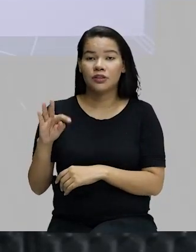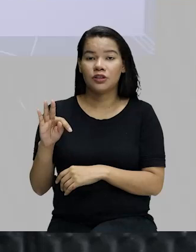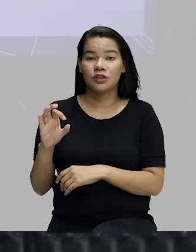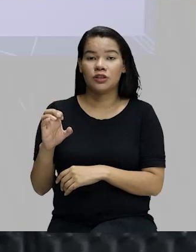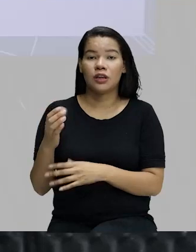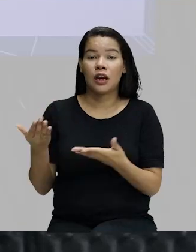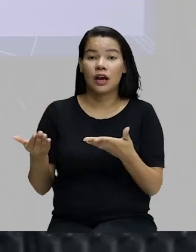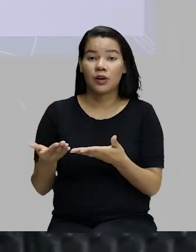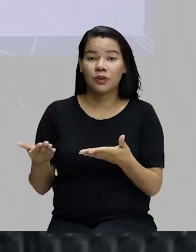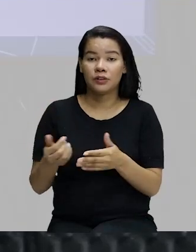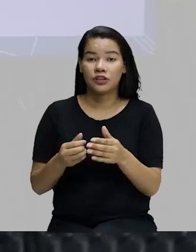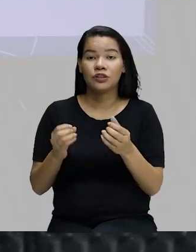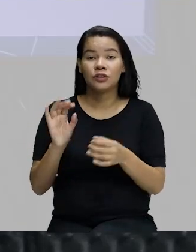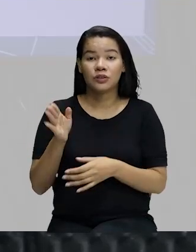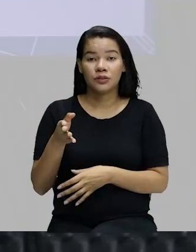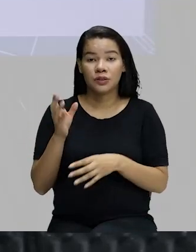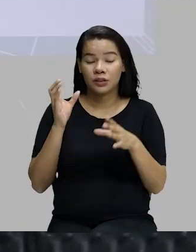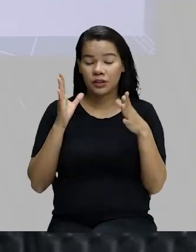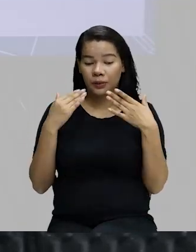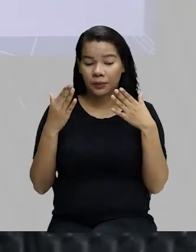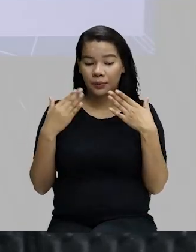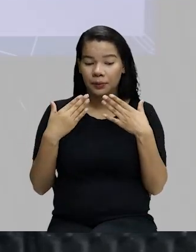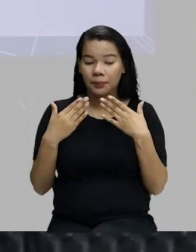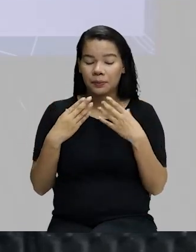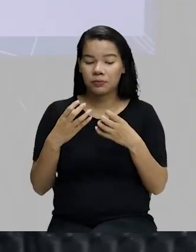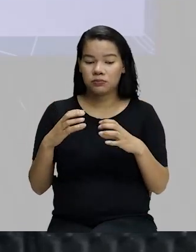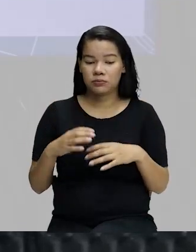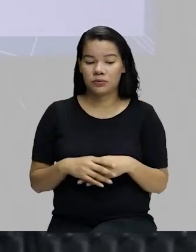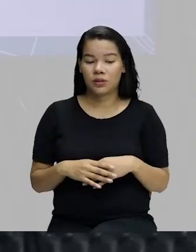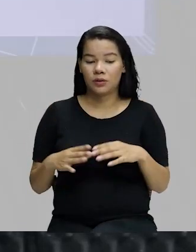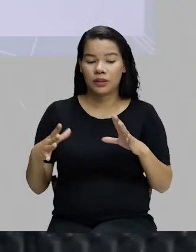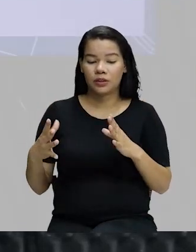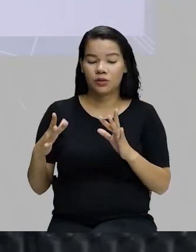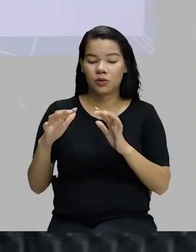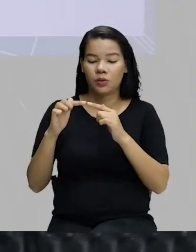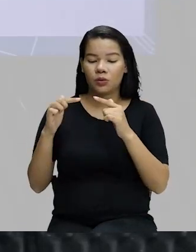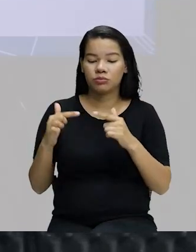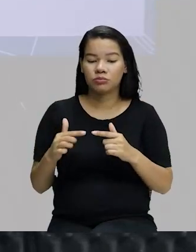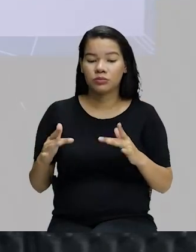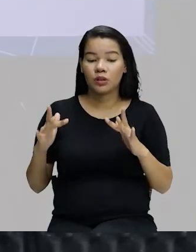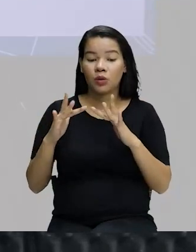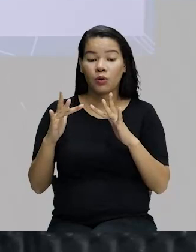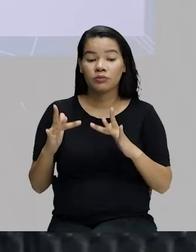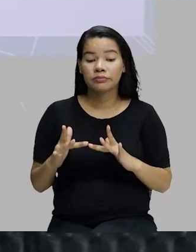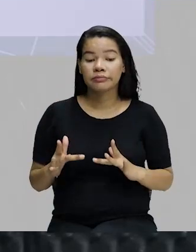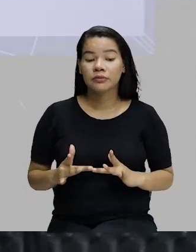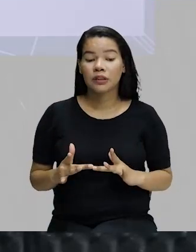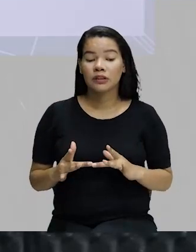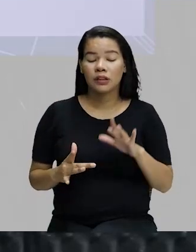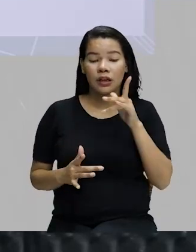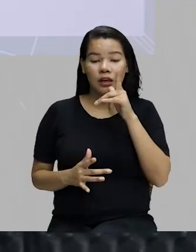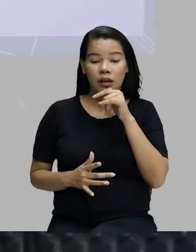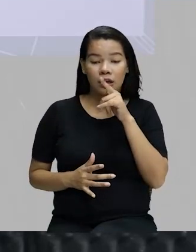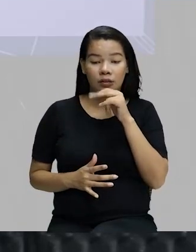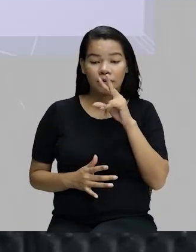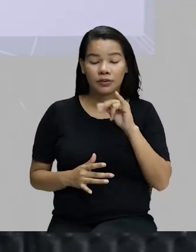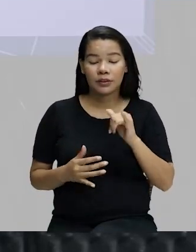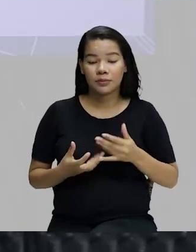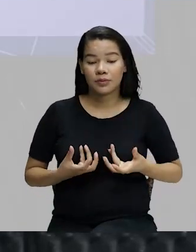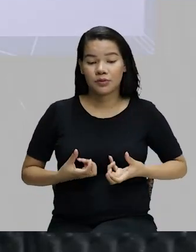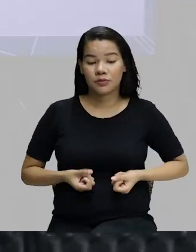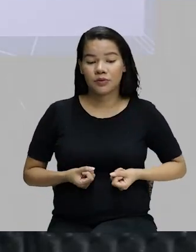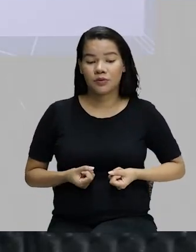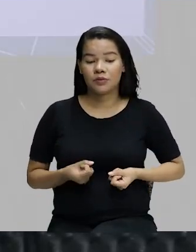calor. Ao entrar em contato com as paredes do grafite, a água que circula o reator absorve calor e vai